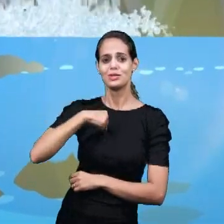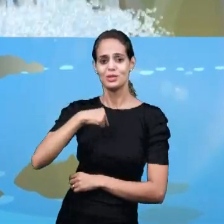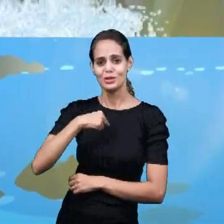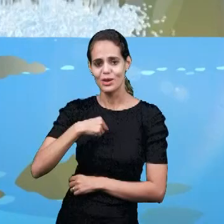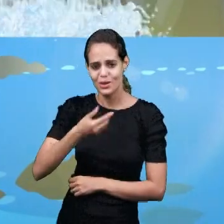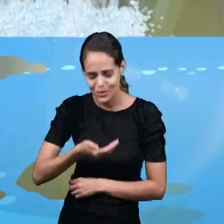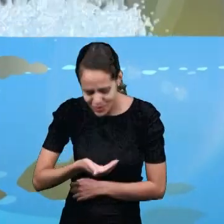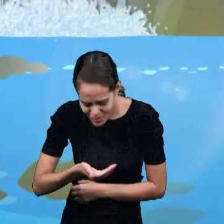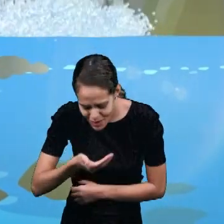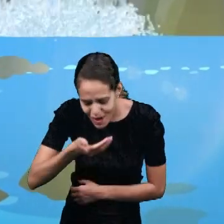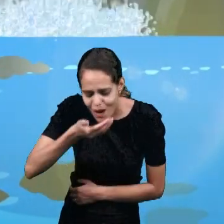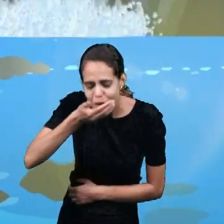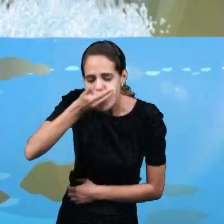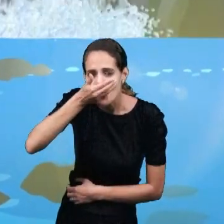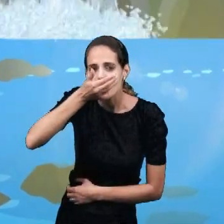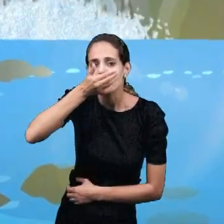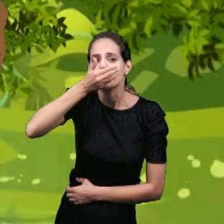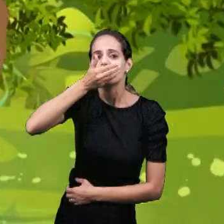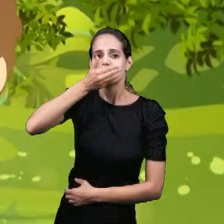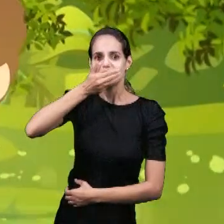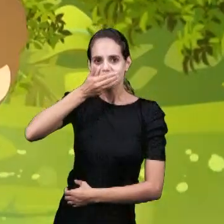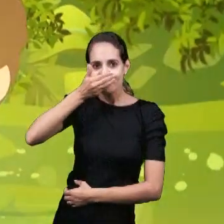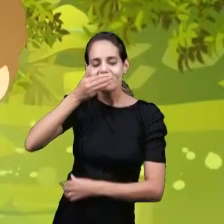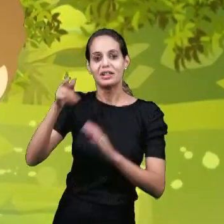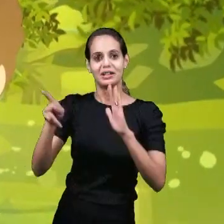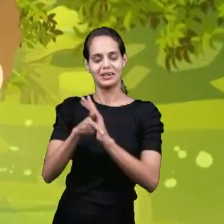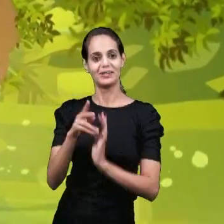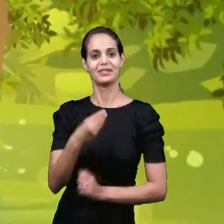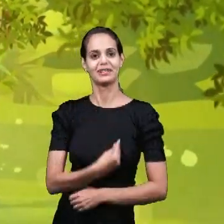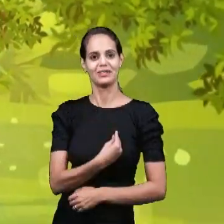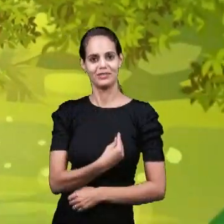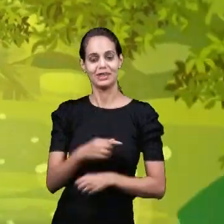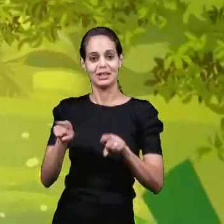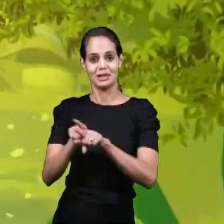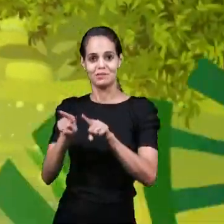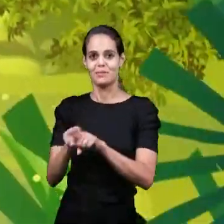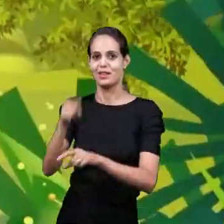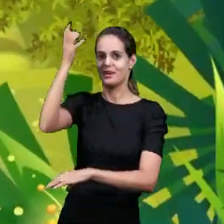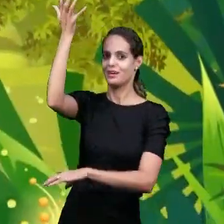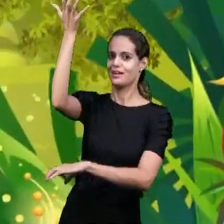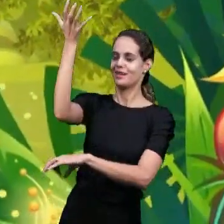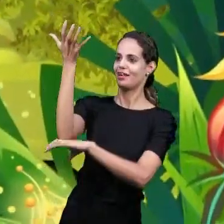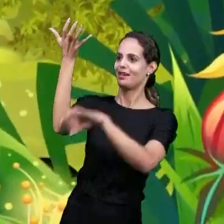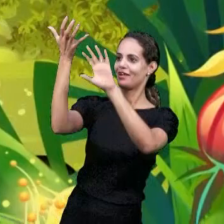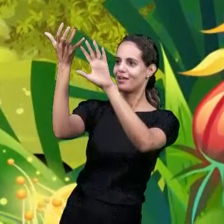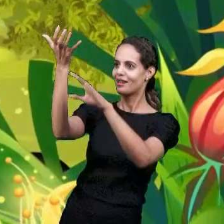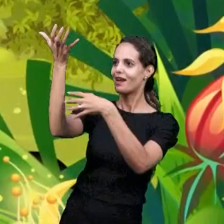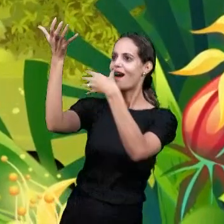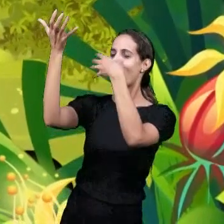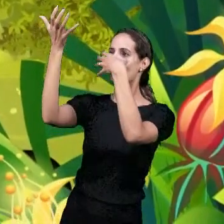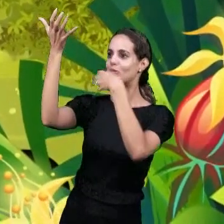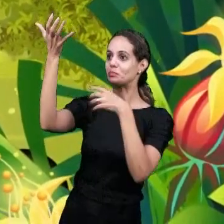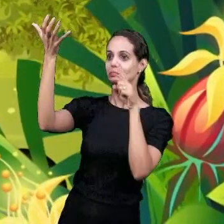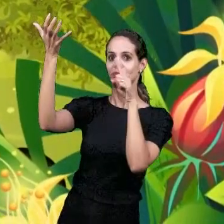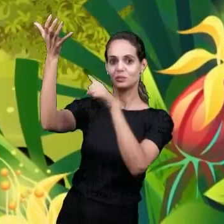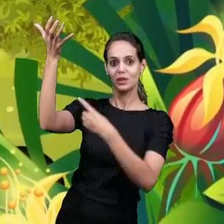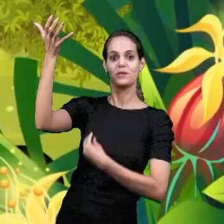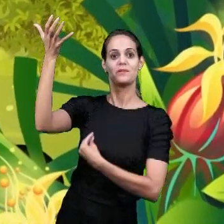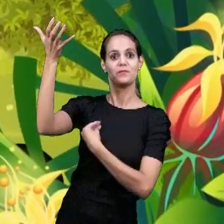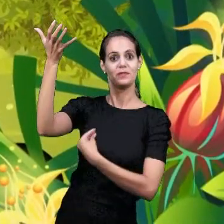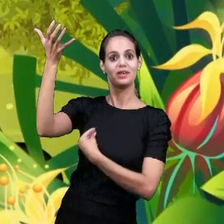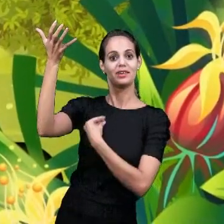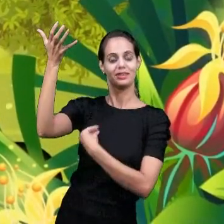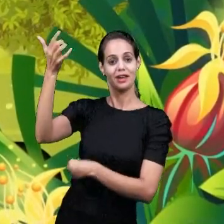vida. Quero comer da árvore da vida. Com Jesus eternamente